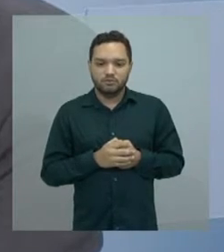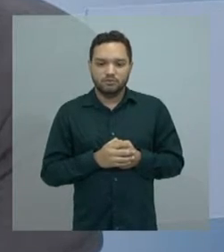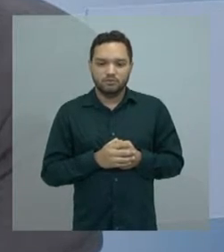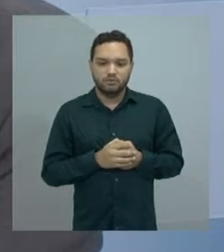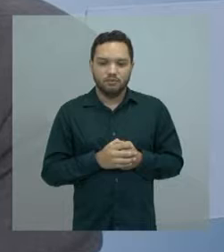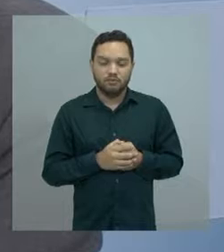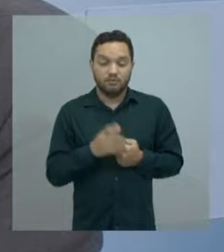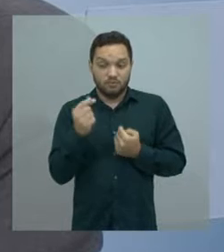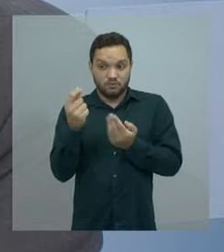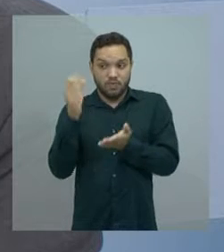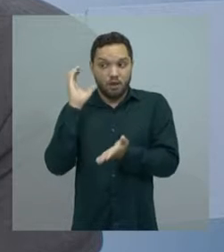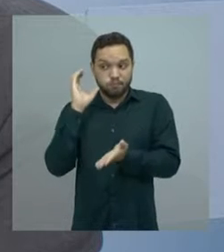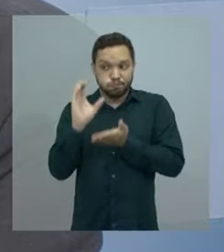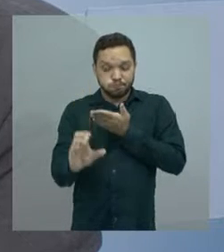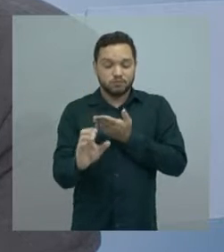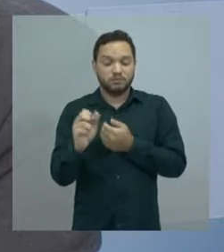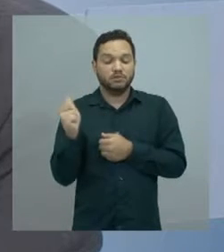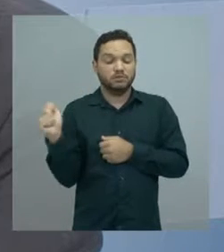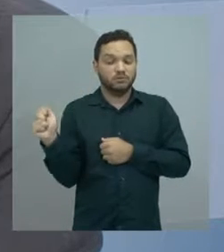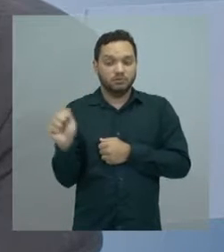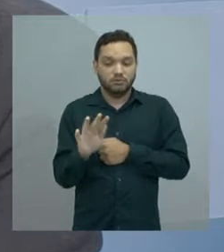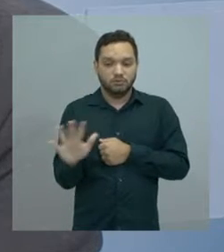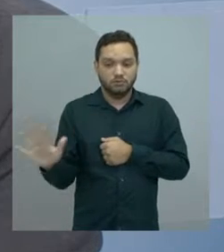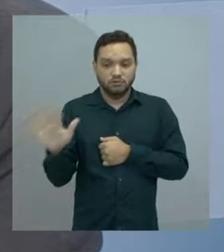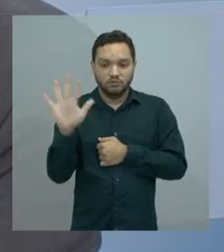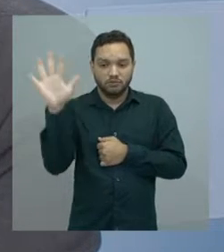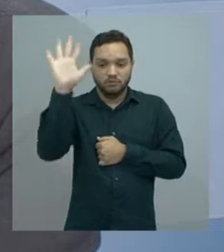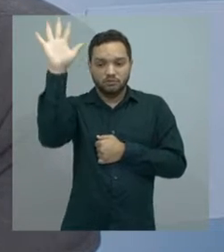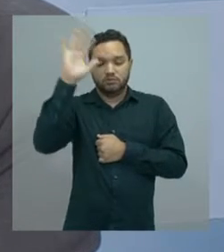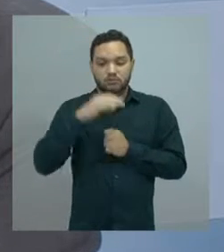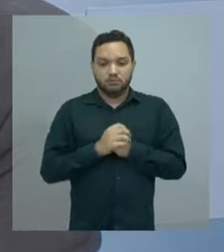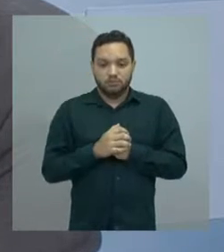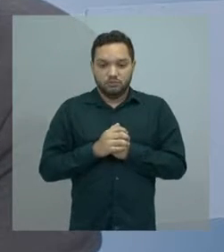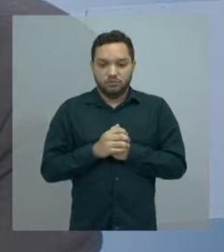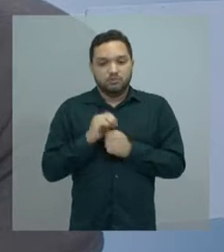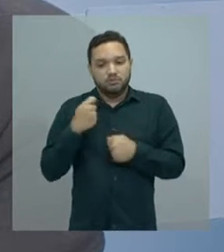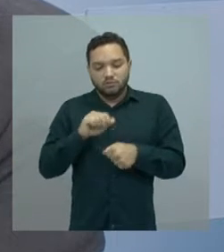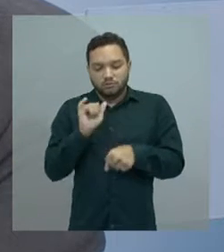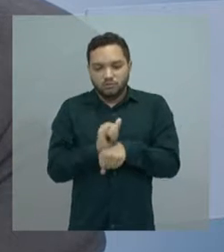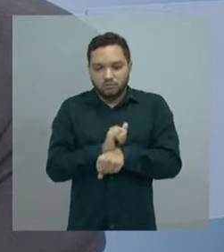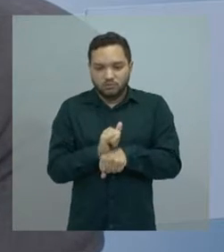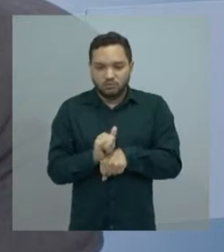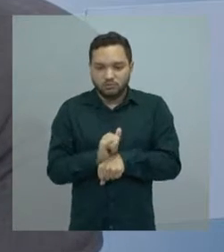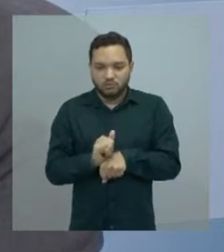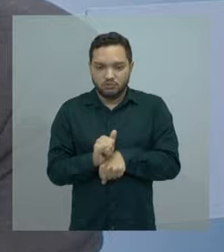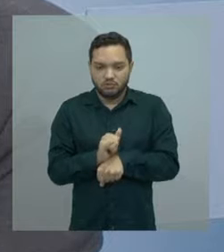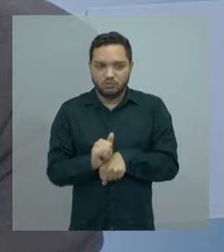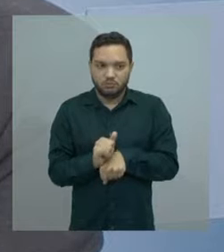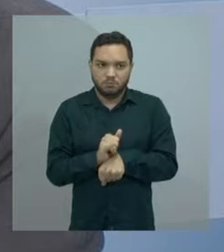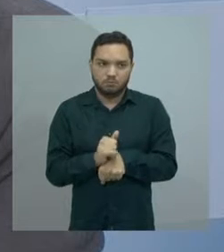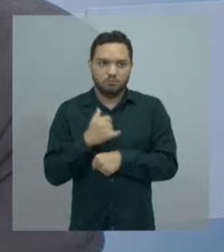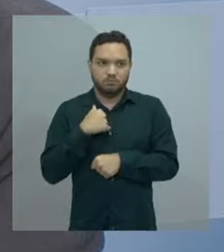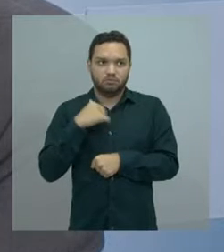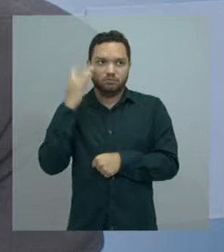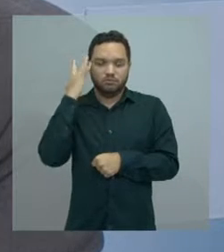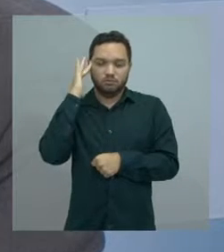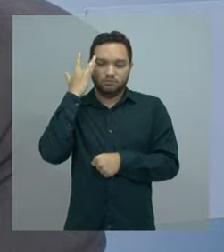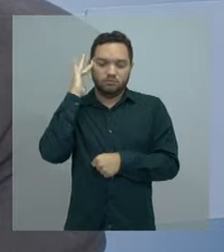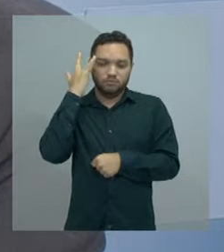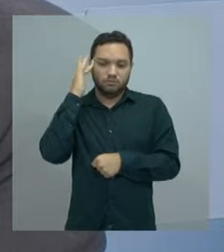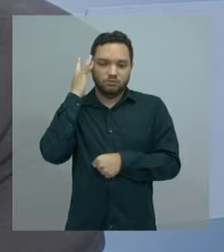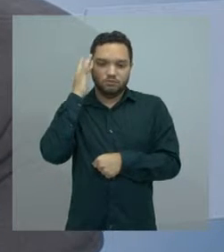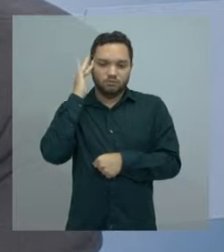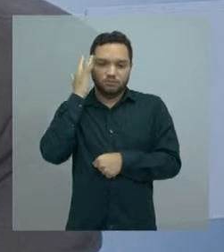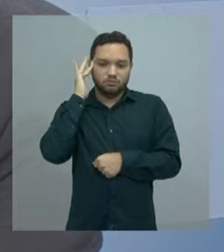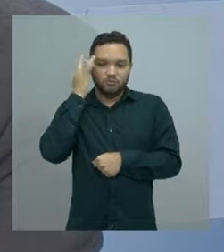né? É um problema que precisa de uma decisão estratégica e eu penso que esse novo marco regulatório, ele